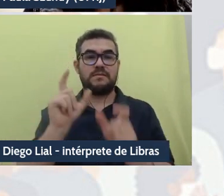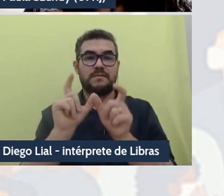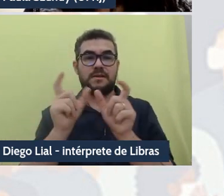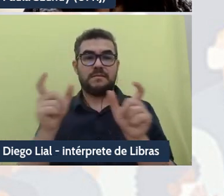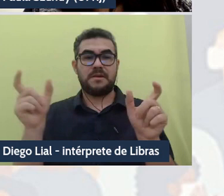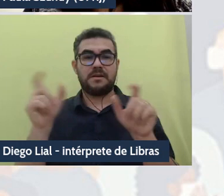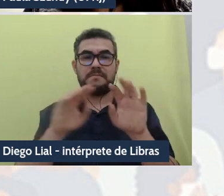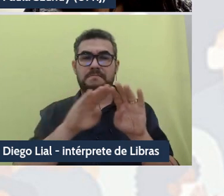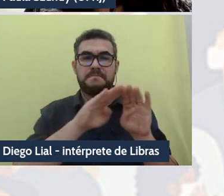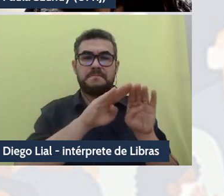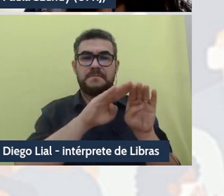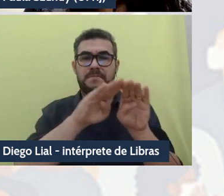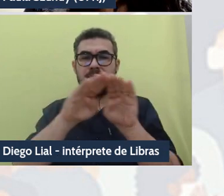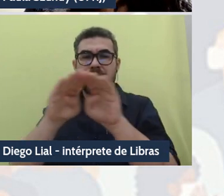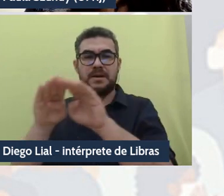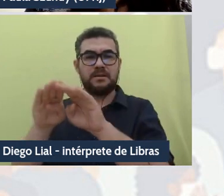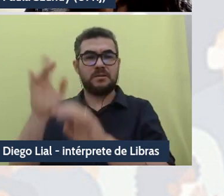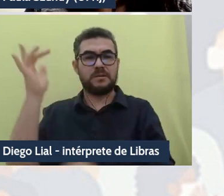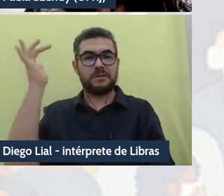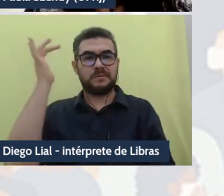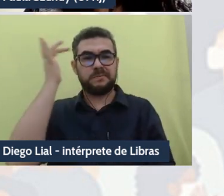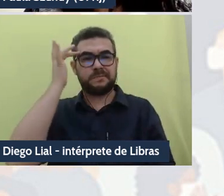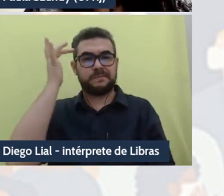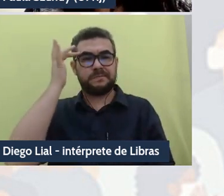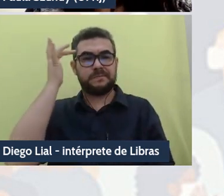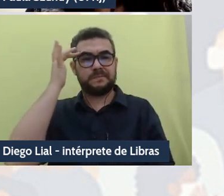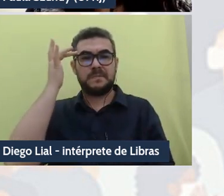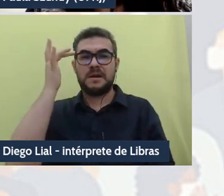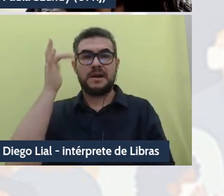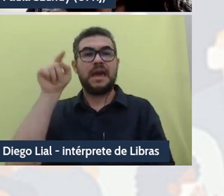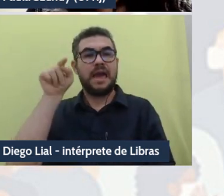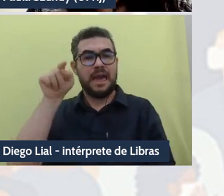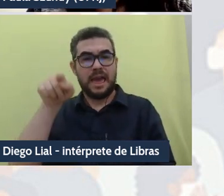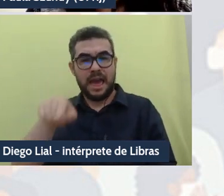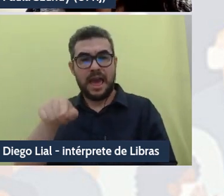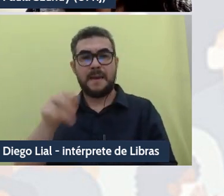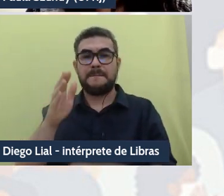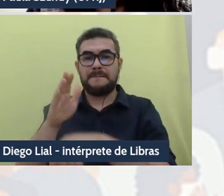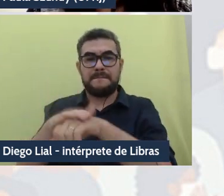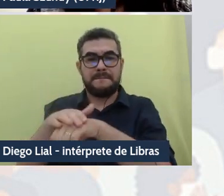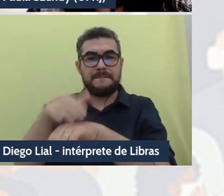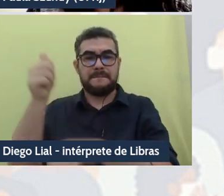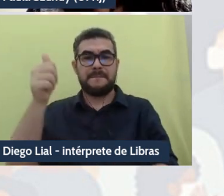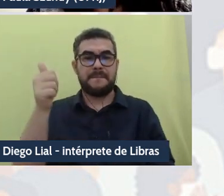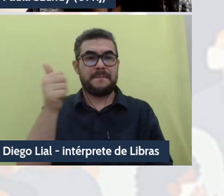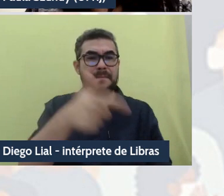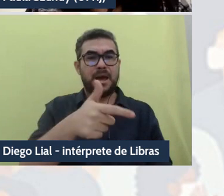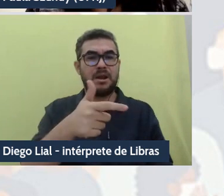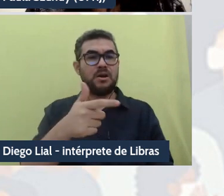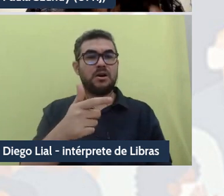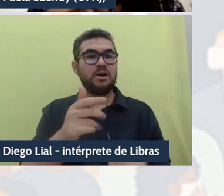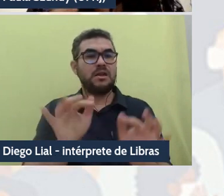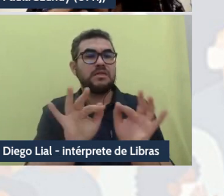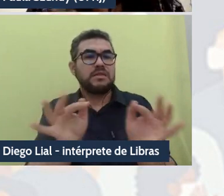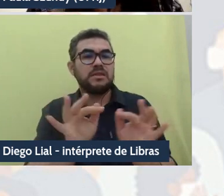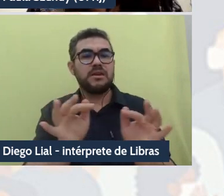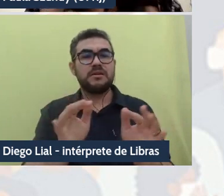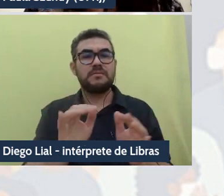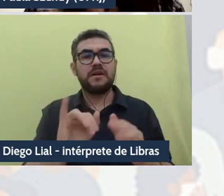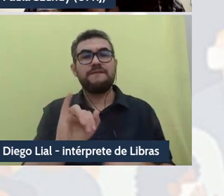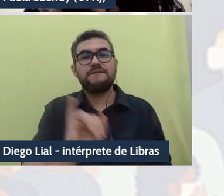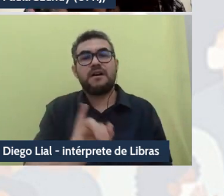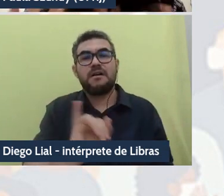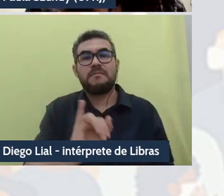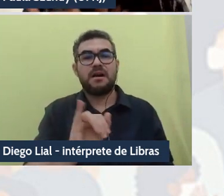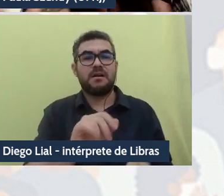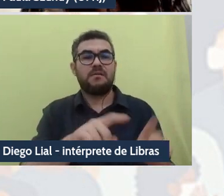ela é mais legítima do que outras variantes, né? E também a ideologia linguística